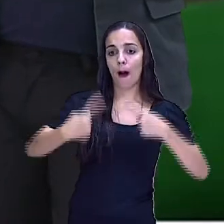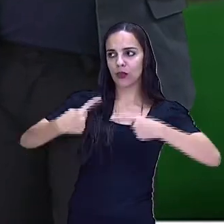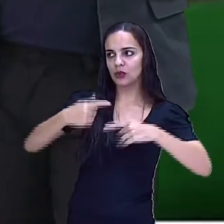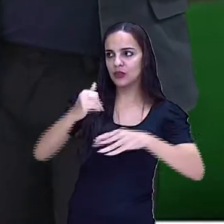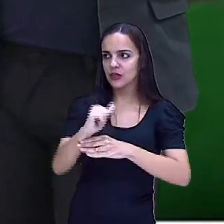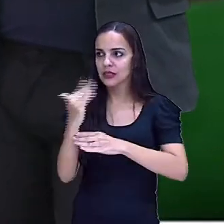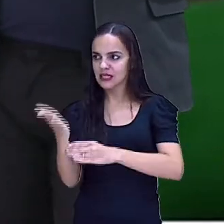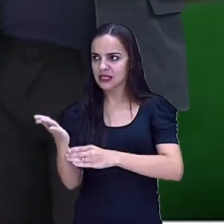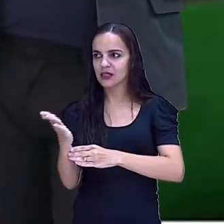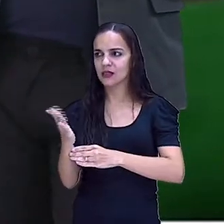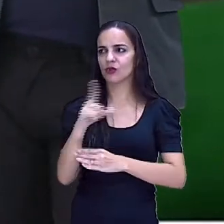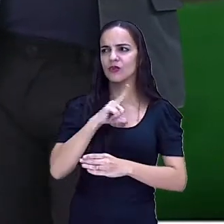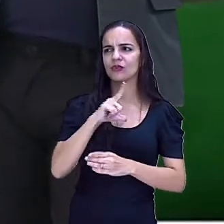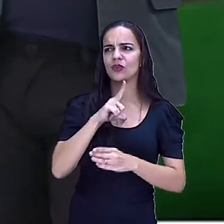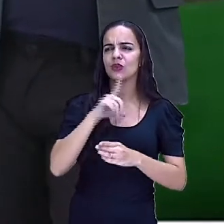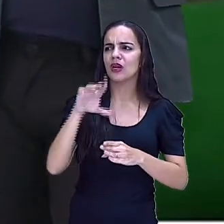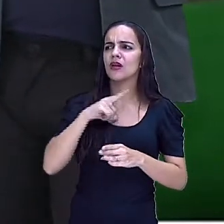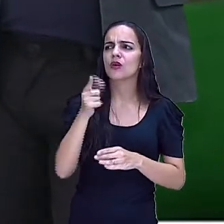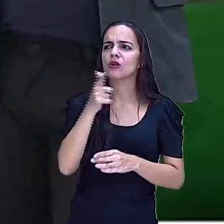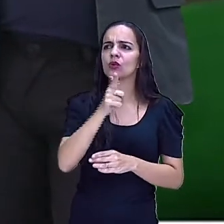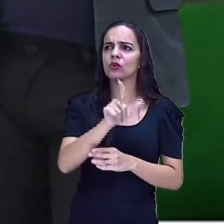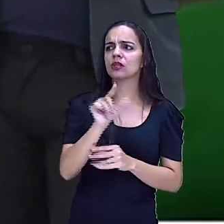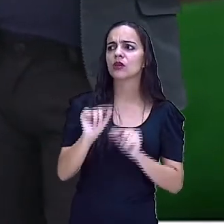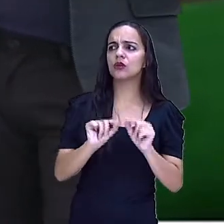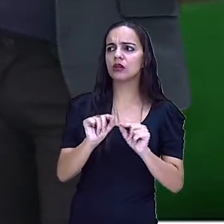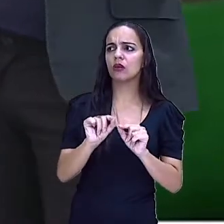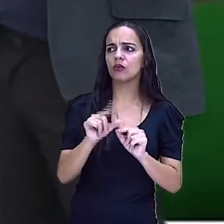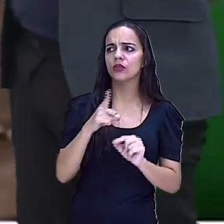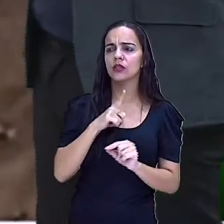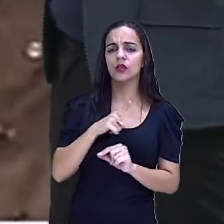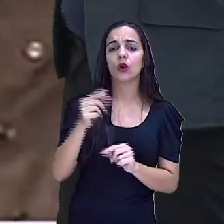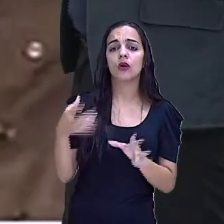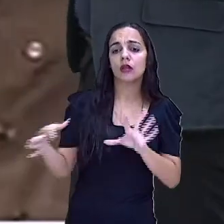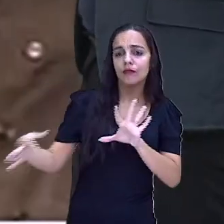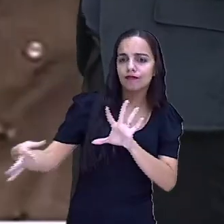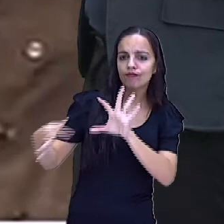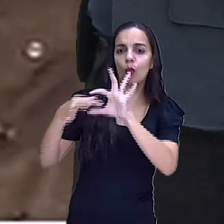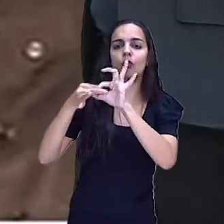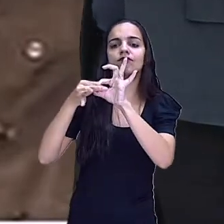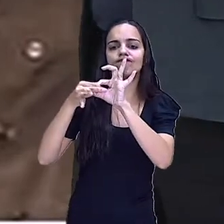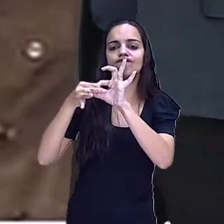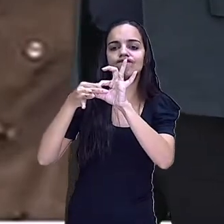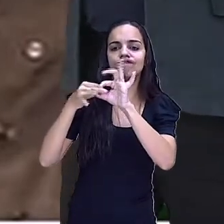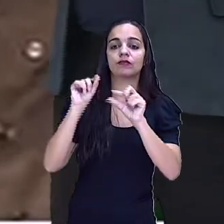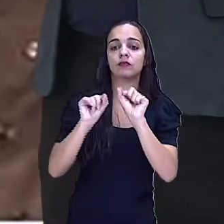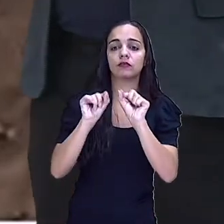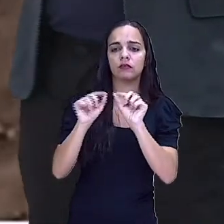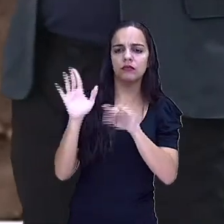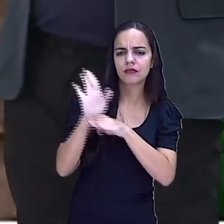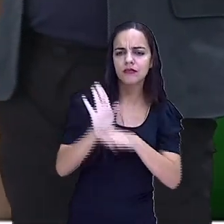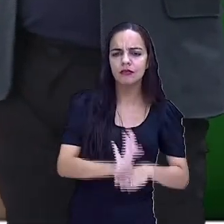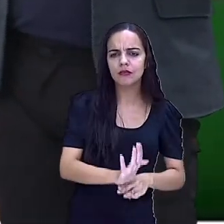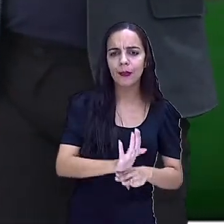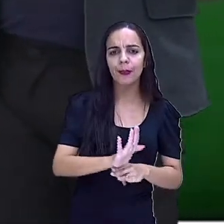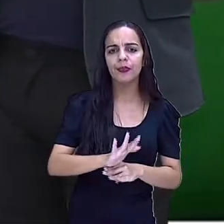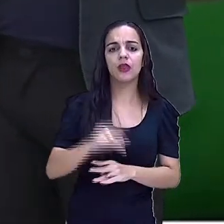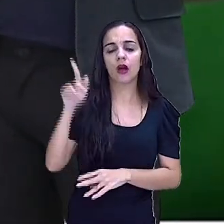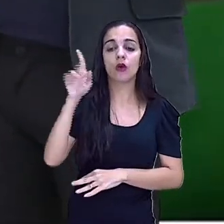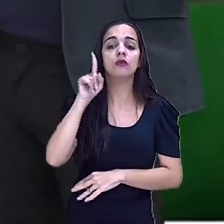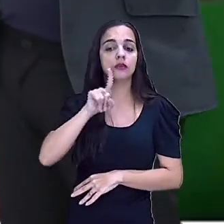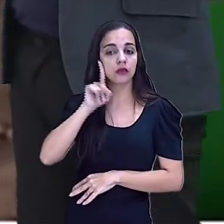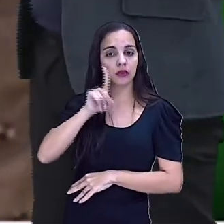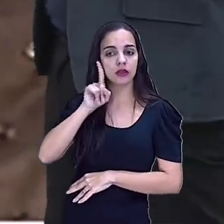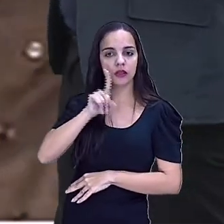país aliou-se incondicionalmente aos Estados Unidos, como nós estamos vendo aqui na imagem. Os 2 presidentes da